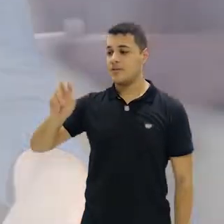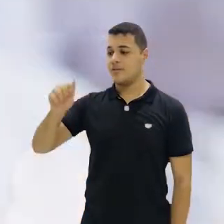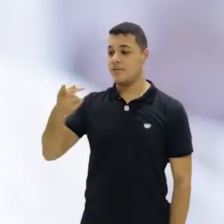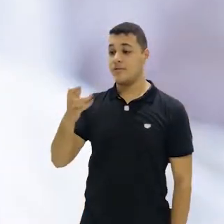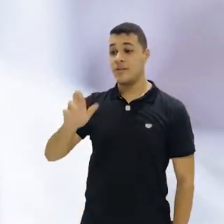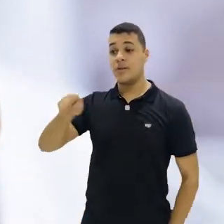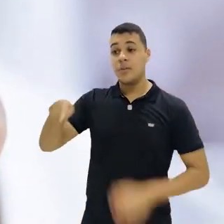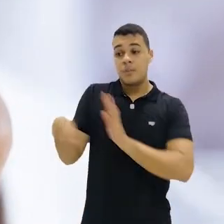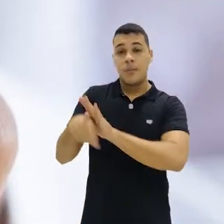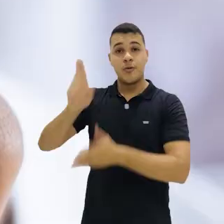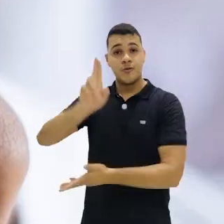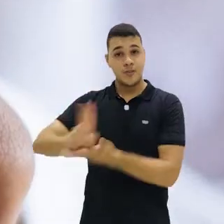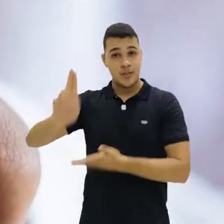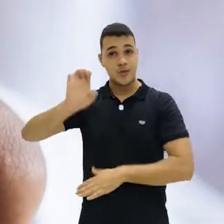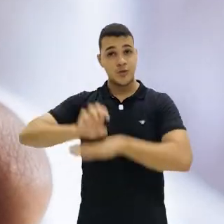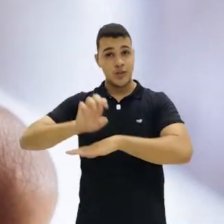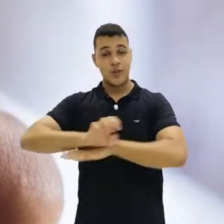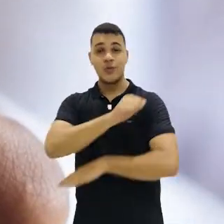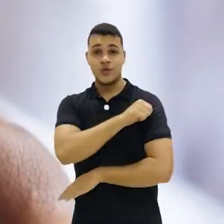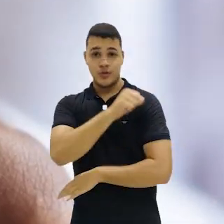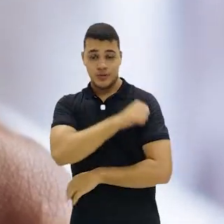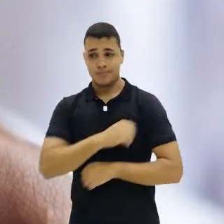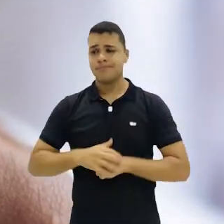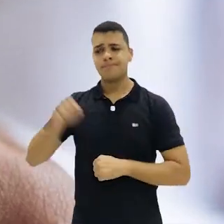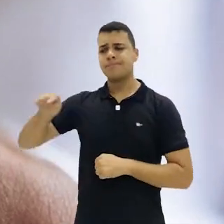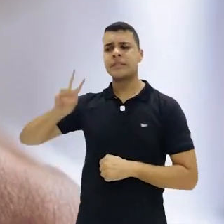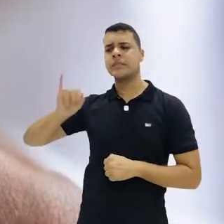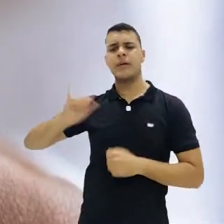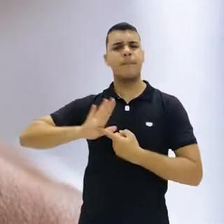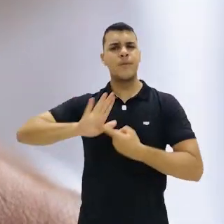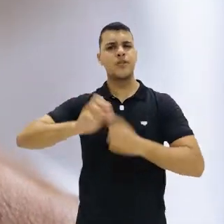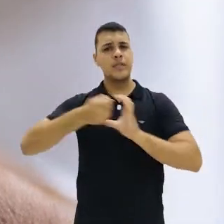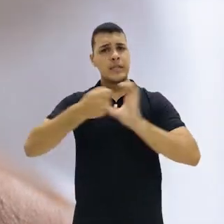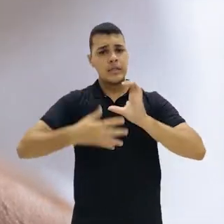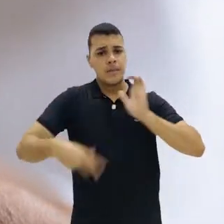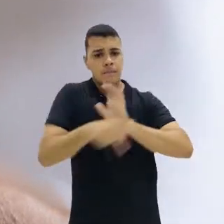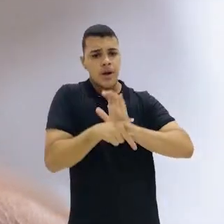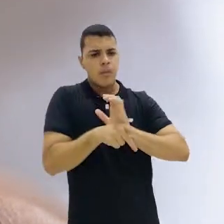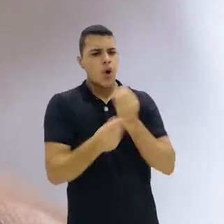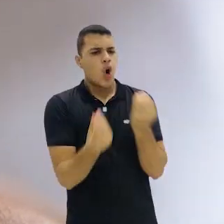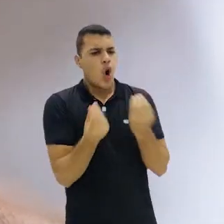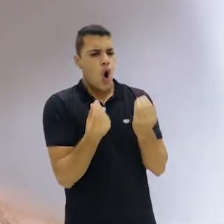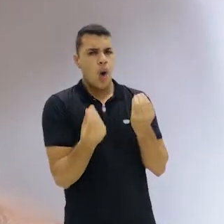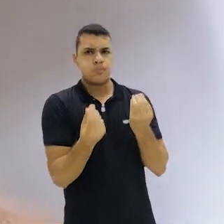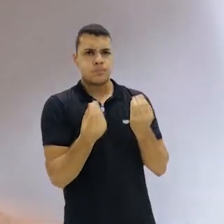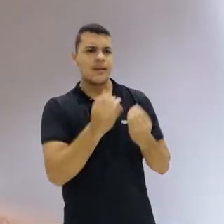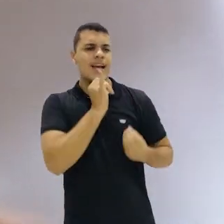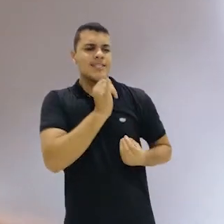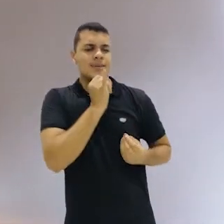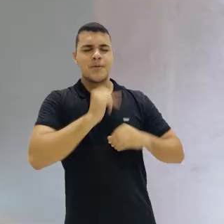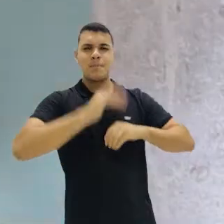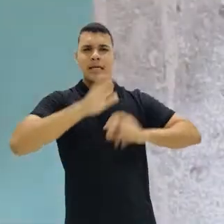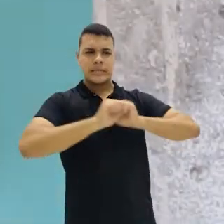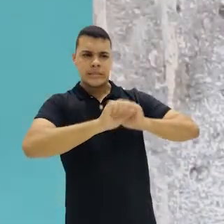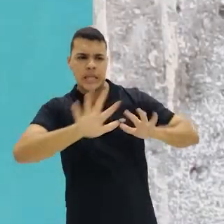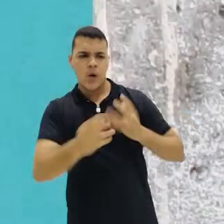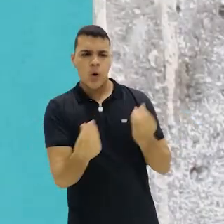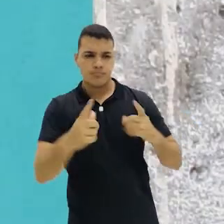as características e alguns exemplos de aplicação desses dois tipos de estudo epidemiológico.